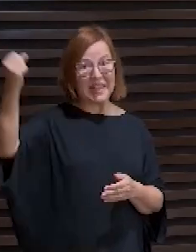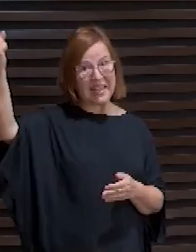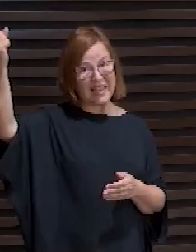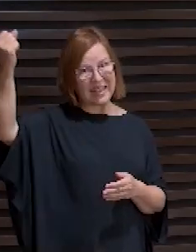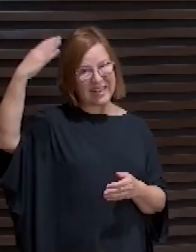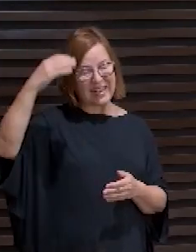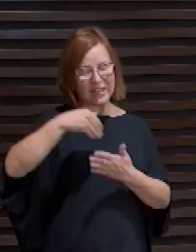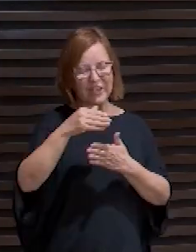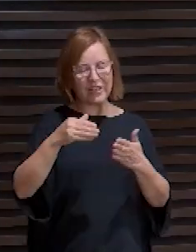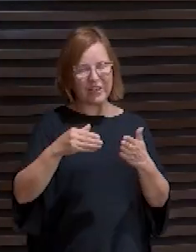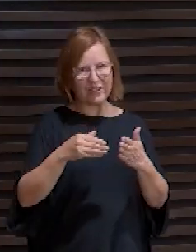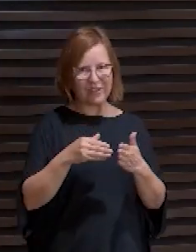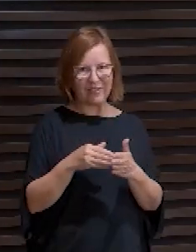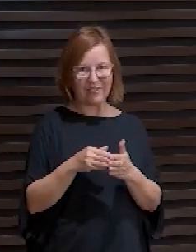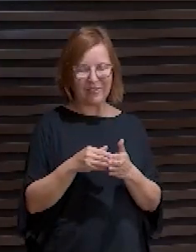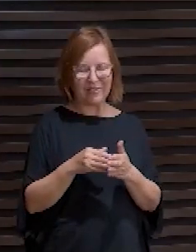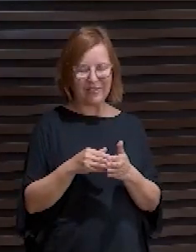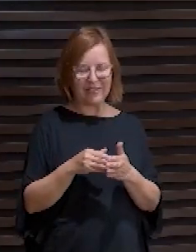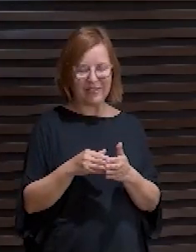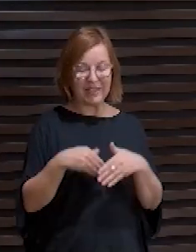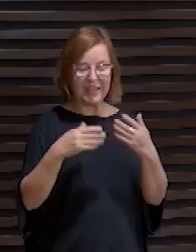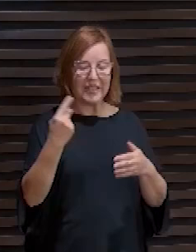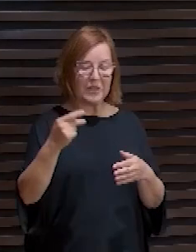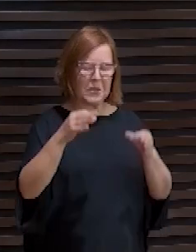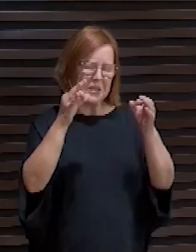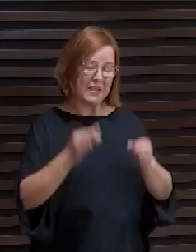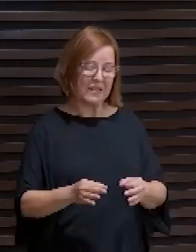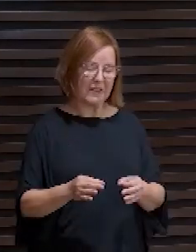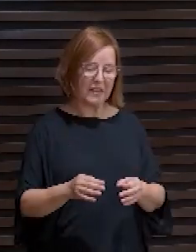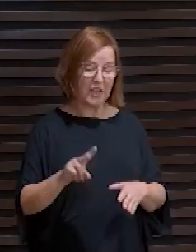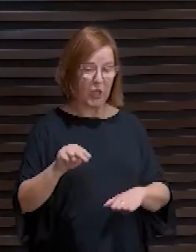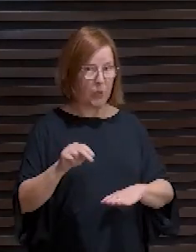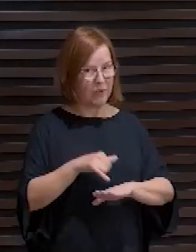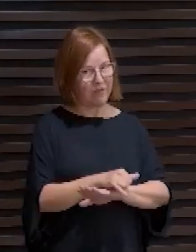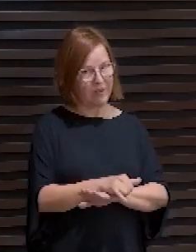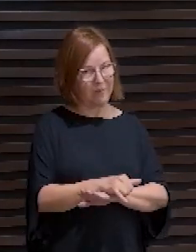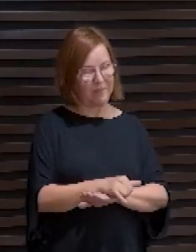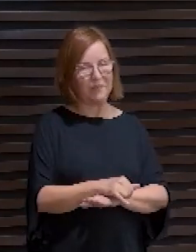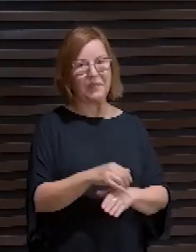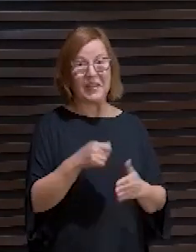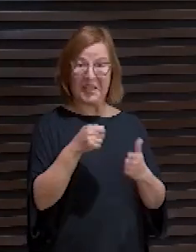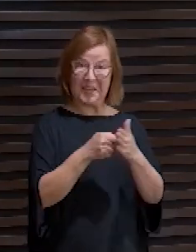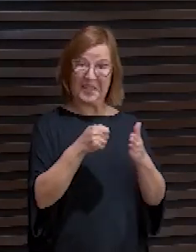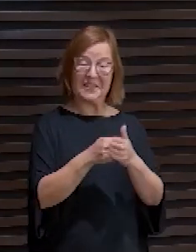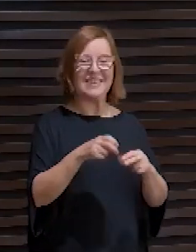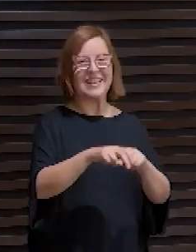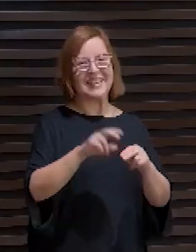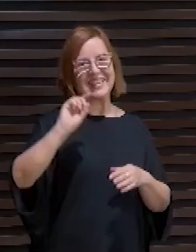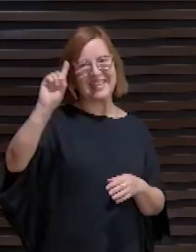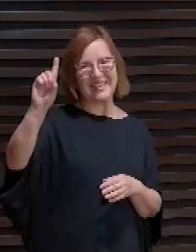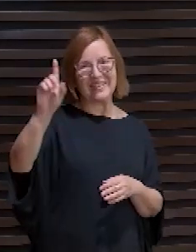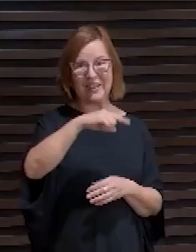gera também a sua exatidão e infalibilidade. É garantido por Deus